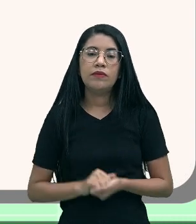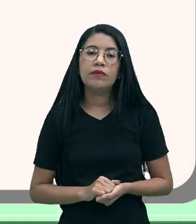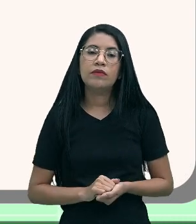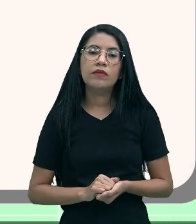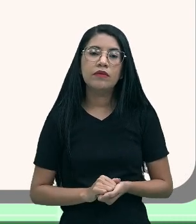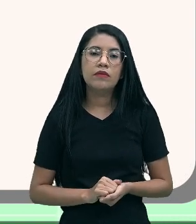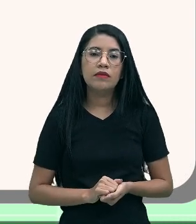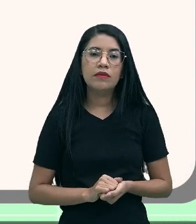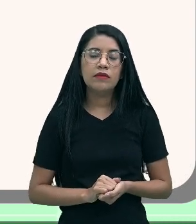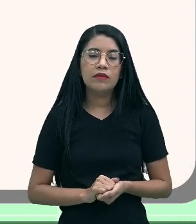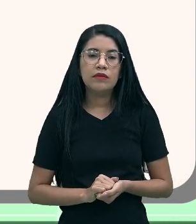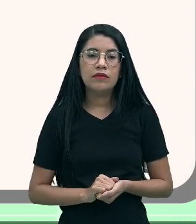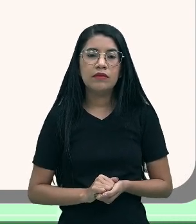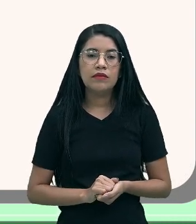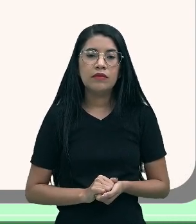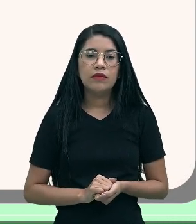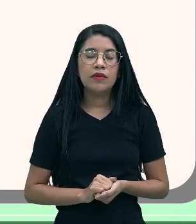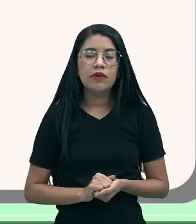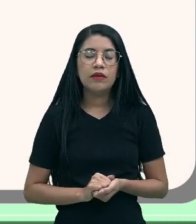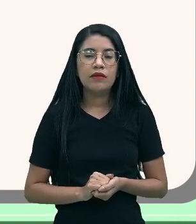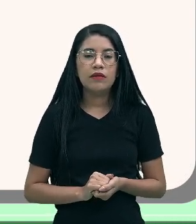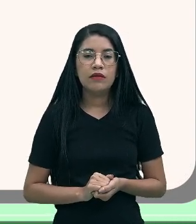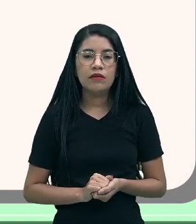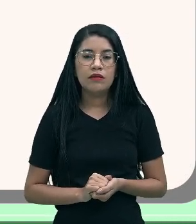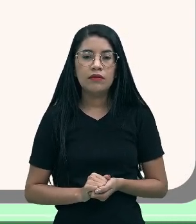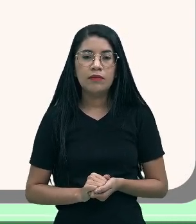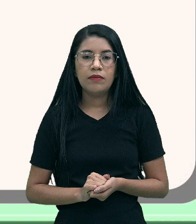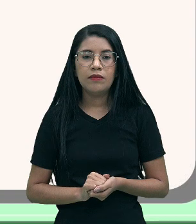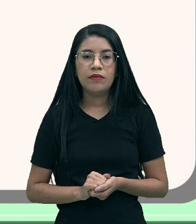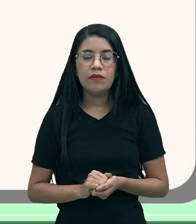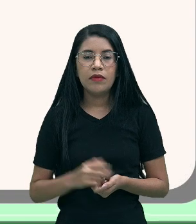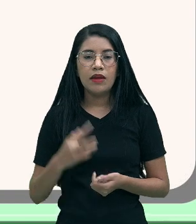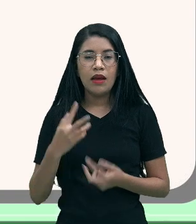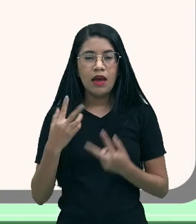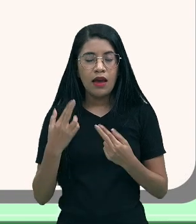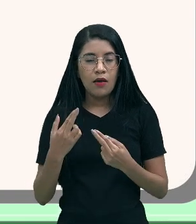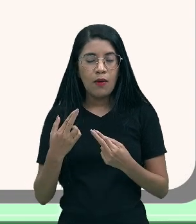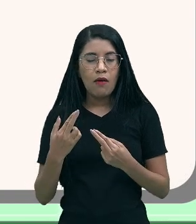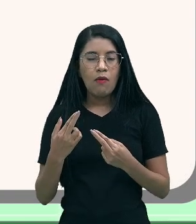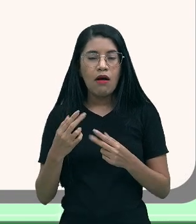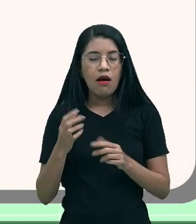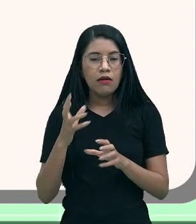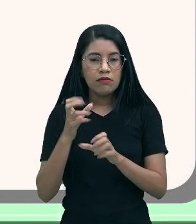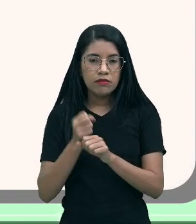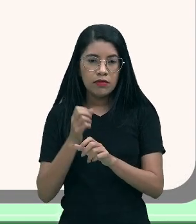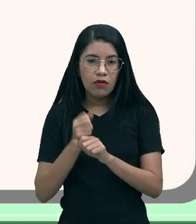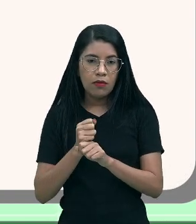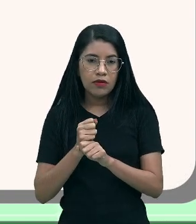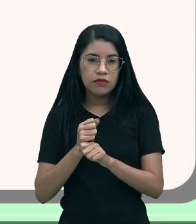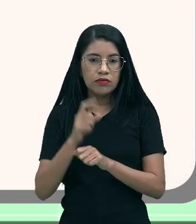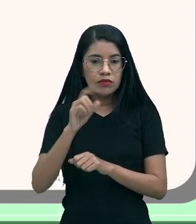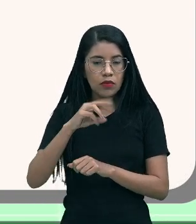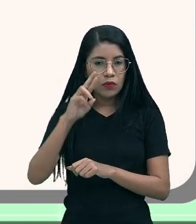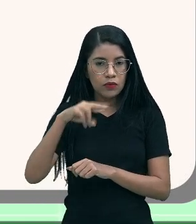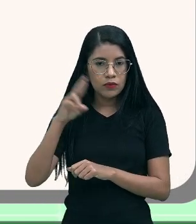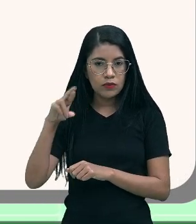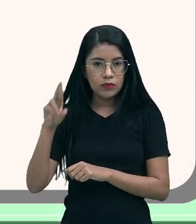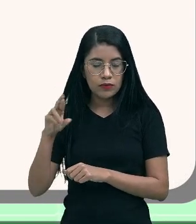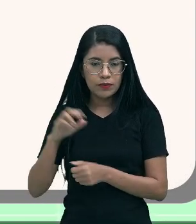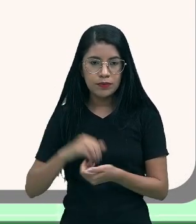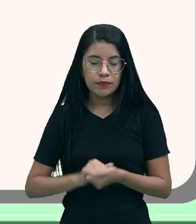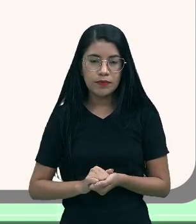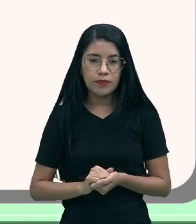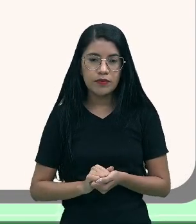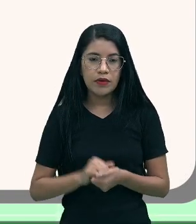da resistência equivalente é igual à soma dos inversos das resistências do circuito. Tá certo, gente? É a